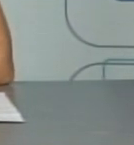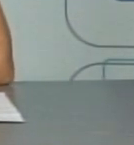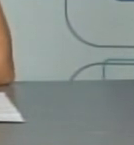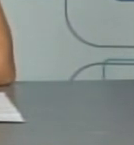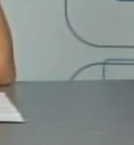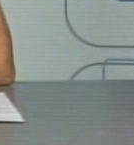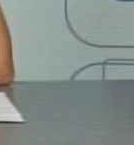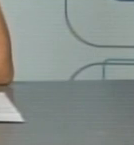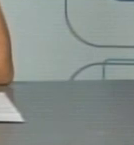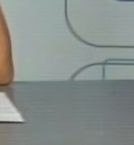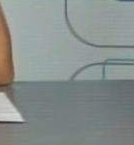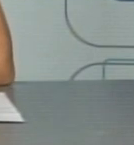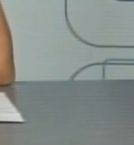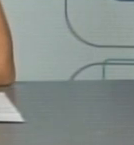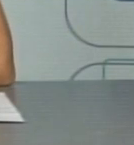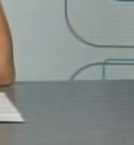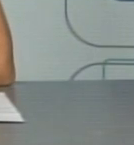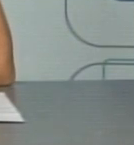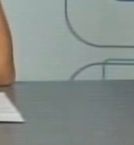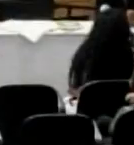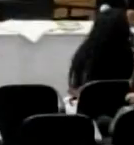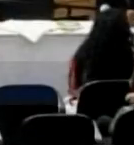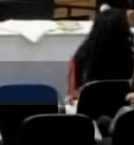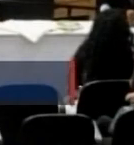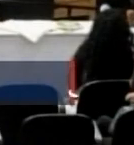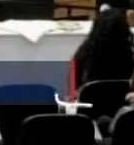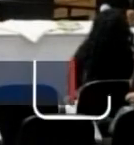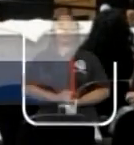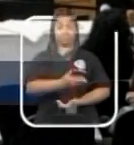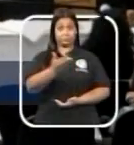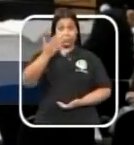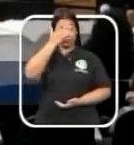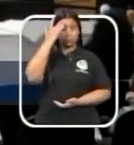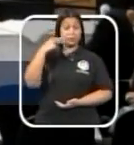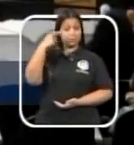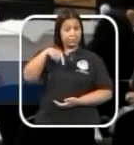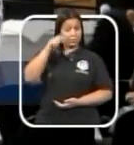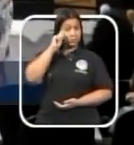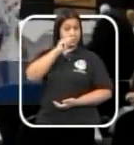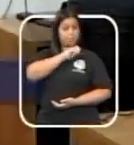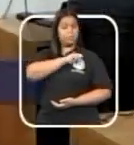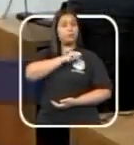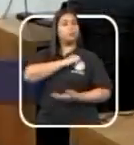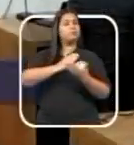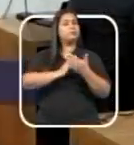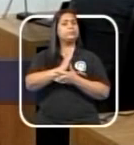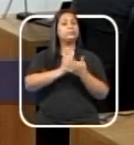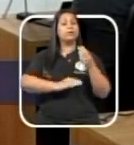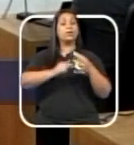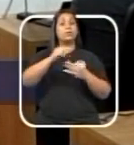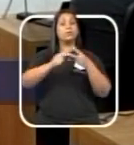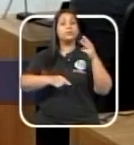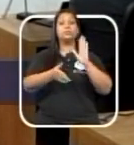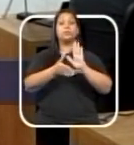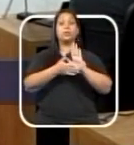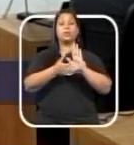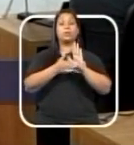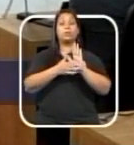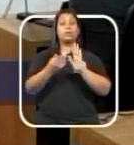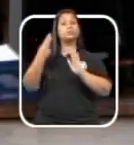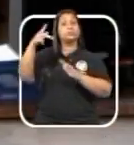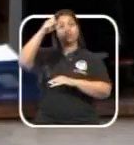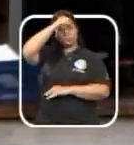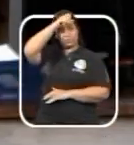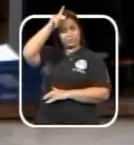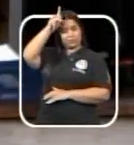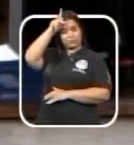sessões extraordinárias de 2023. Os vereadores de São José do Rio Preto aprovaram 3 propostas do Poder